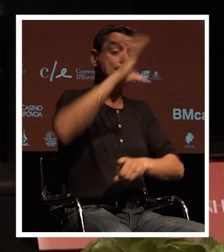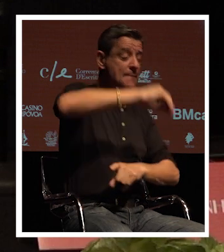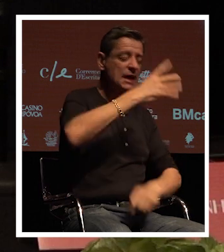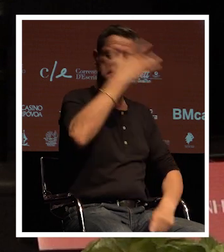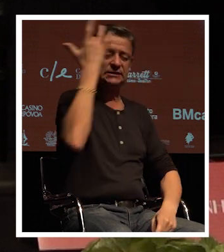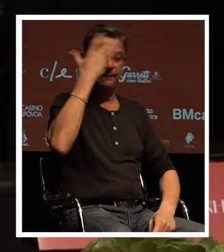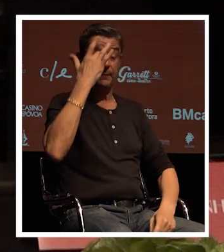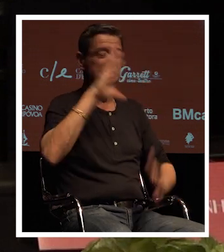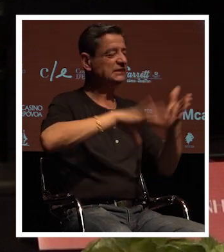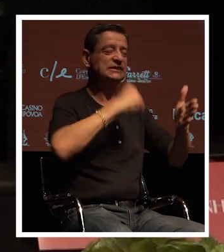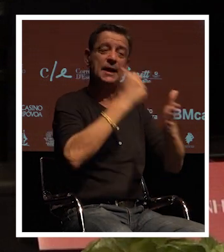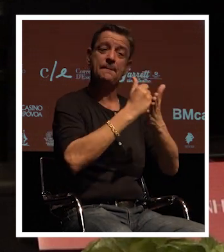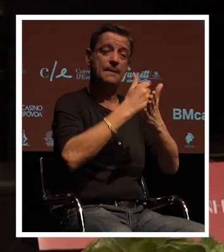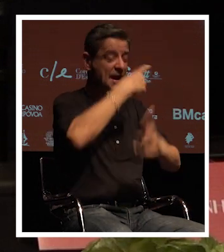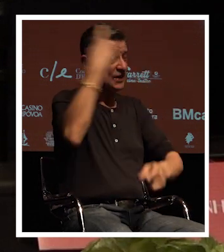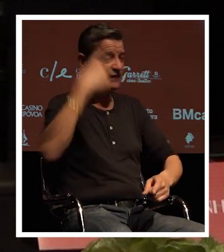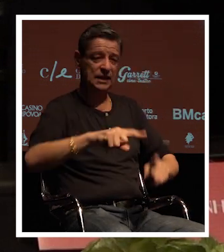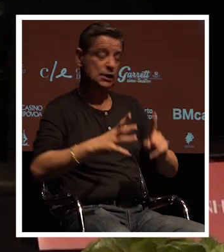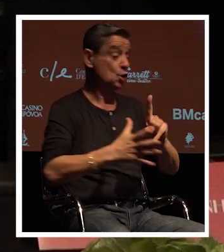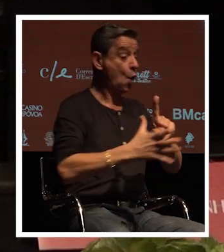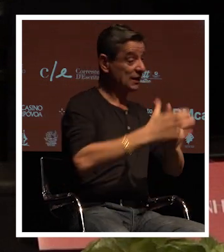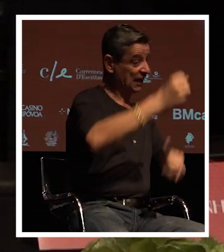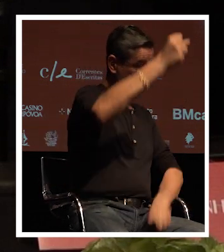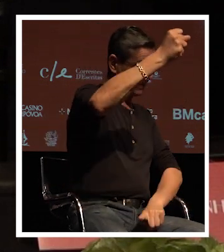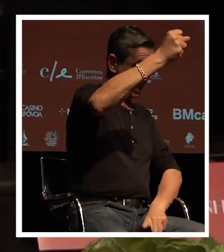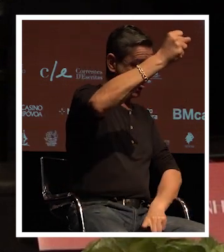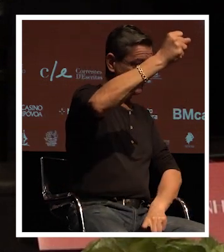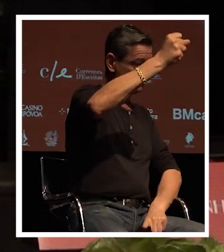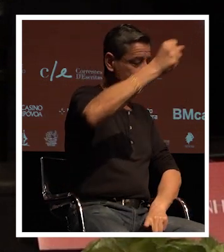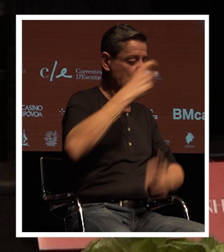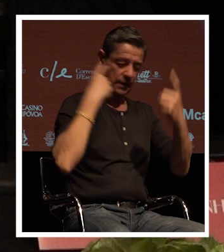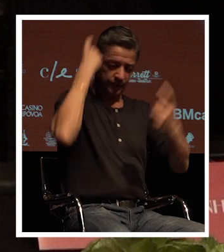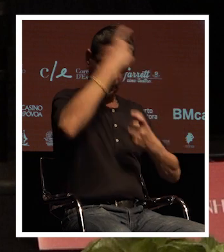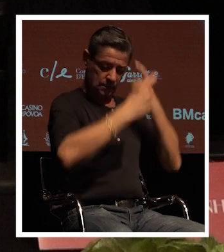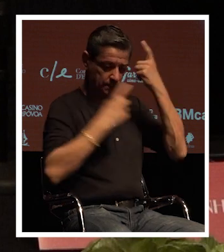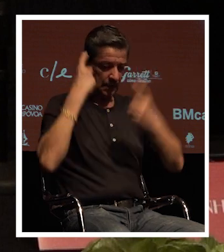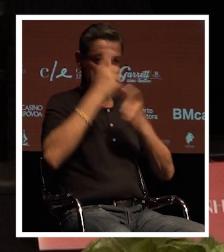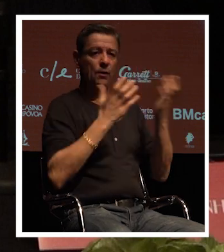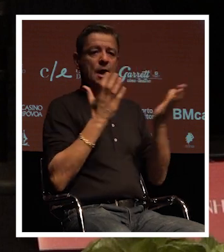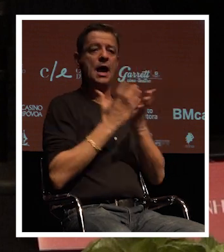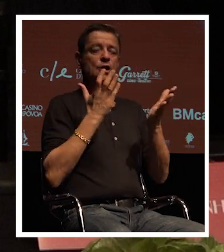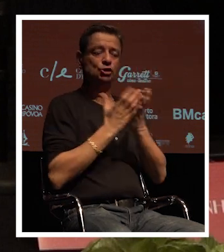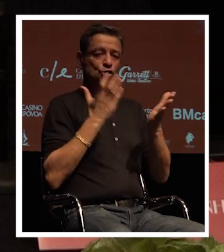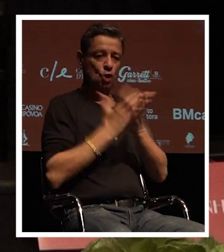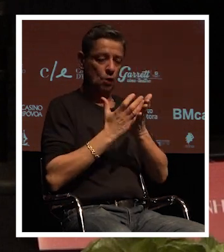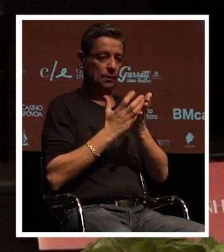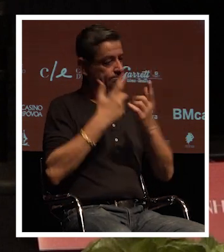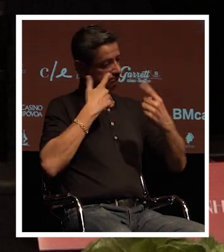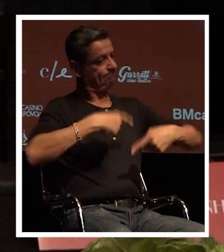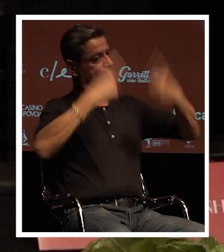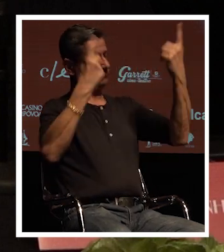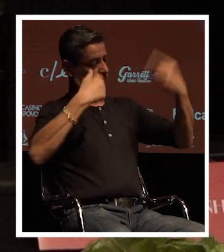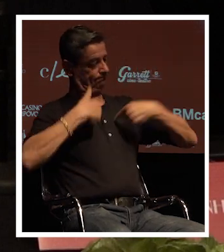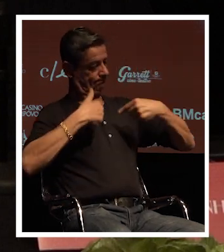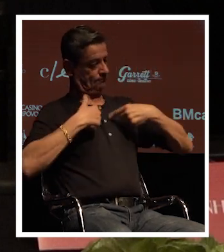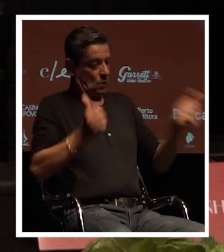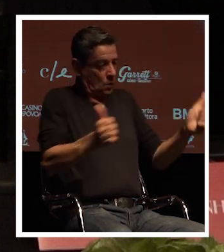são sempre as mais difíceis de concretizar às vezes penso que gostaria que a escola me tivesse mostrado mais quem sou que